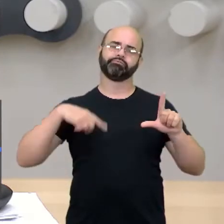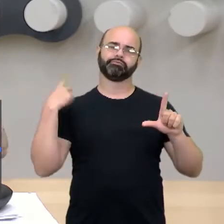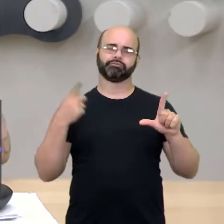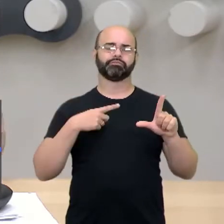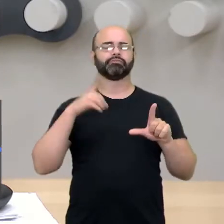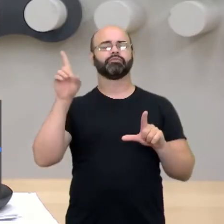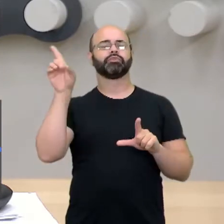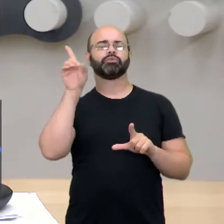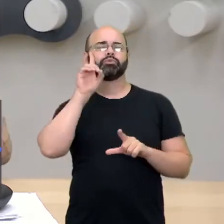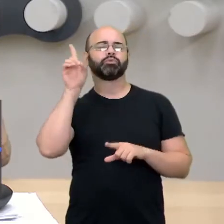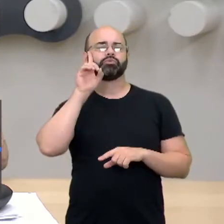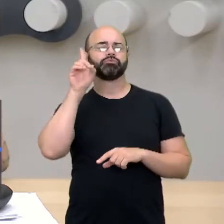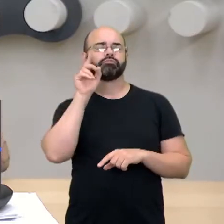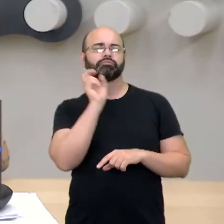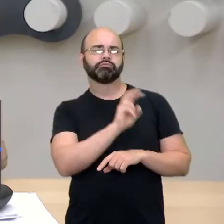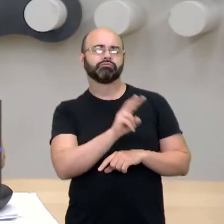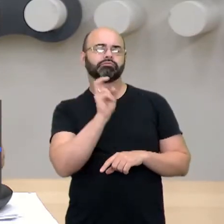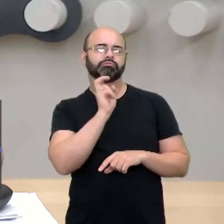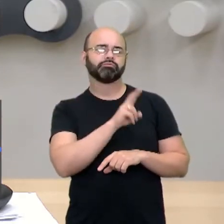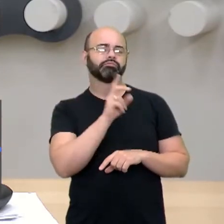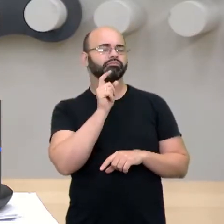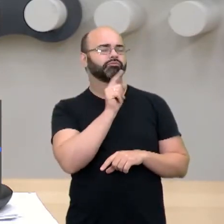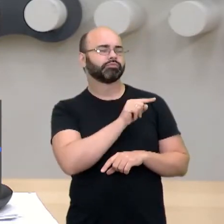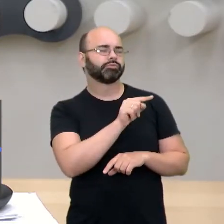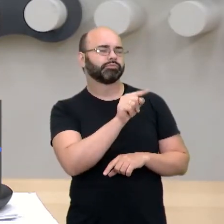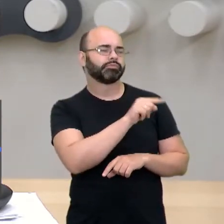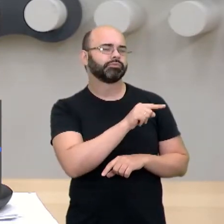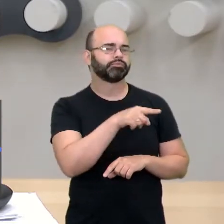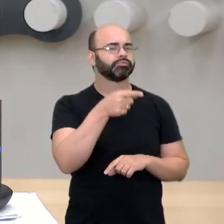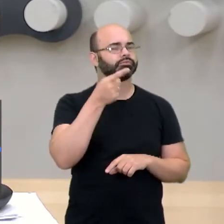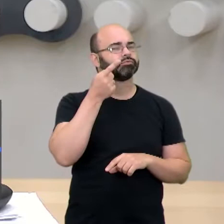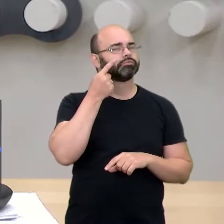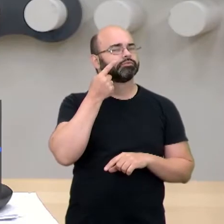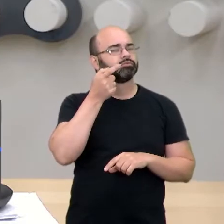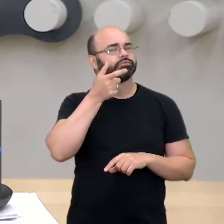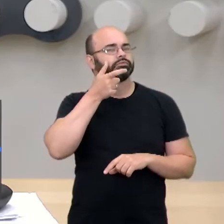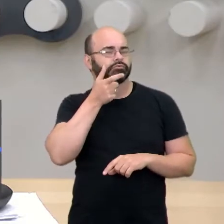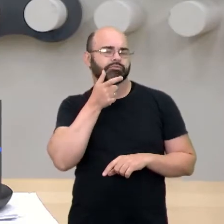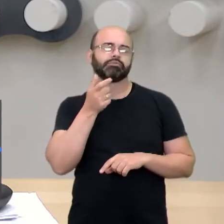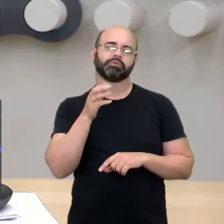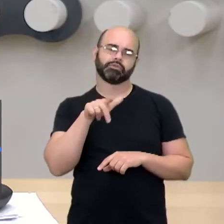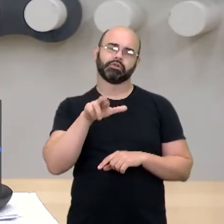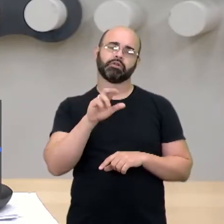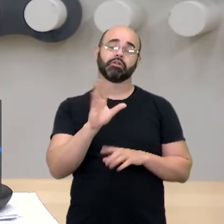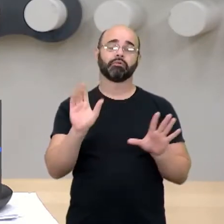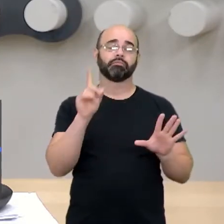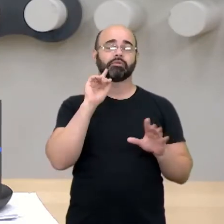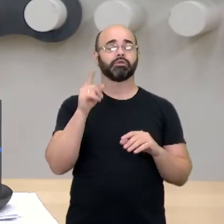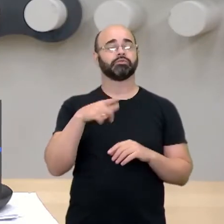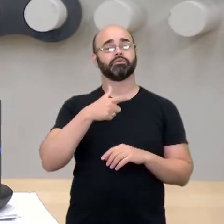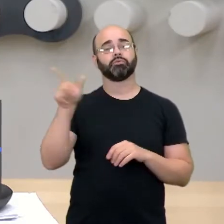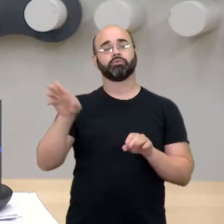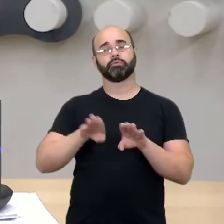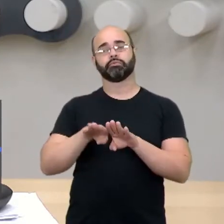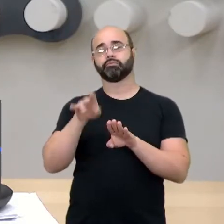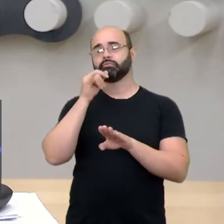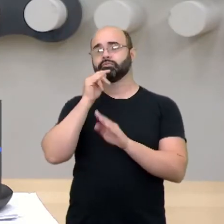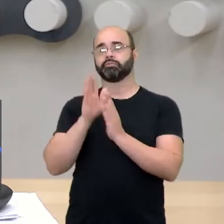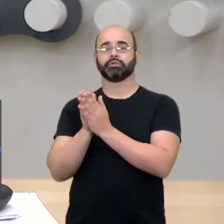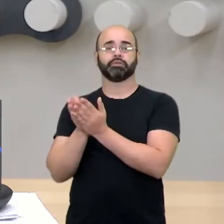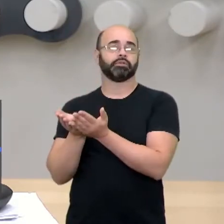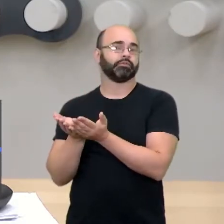consulta cotidianamente né do Nosso repertório a gente também pode pensar em mídias disso porte como por exemplo um livro